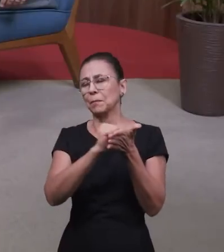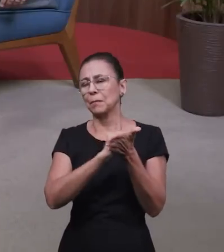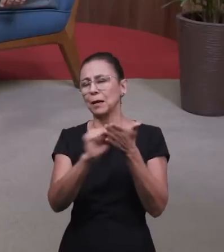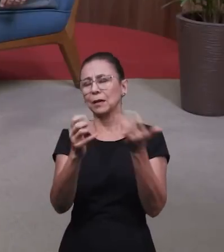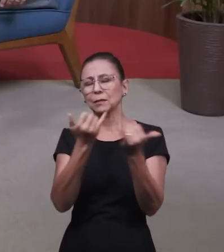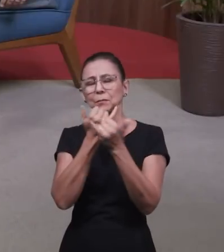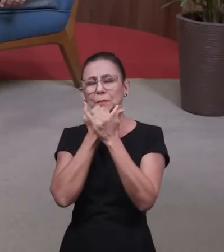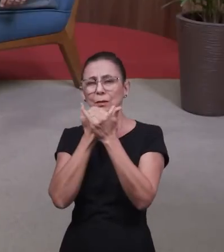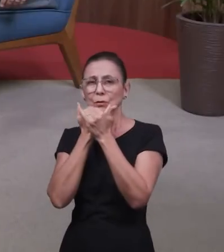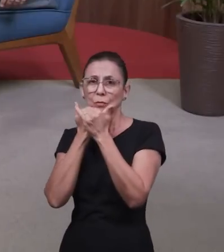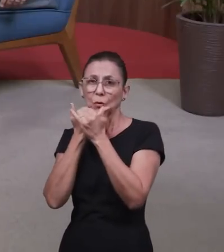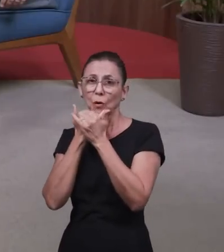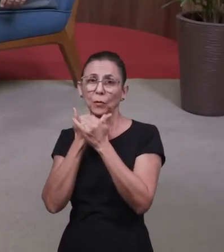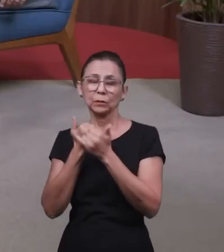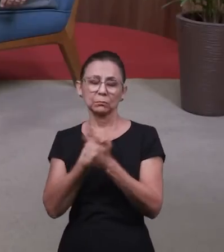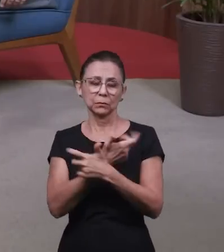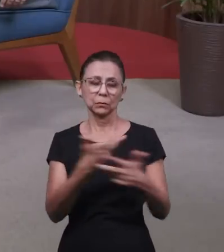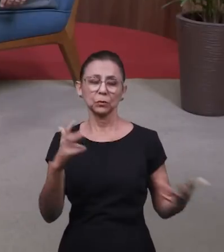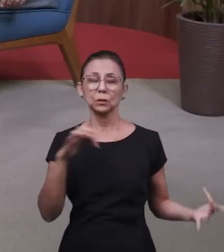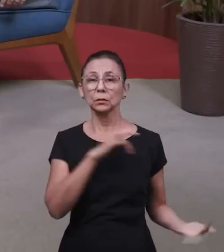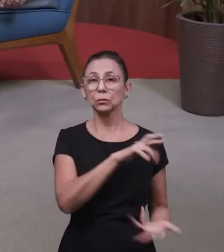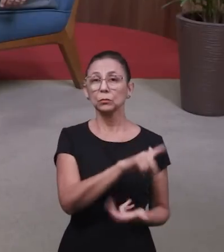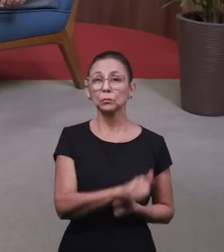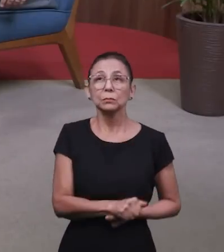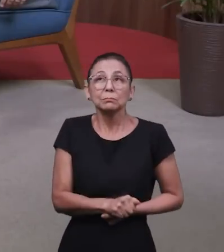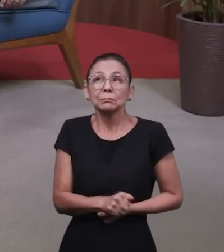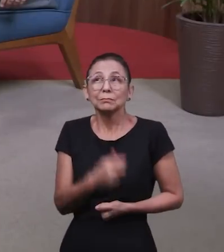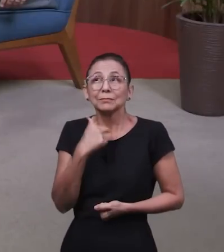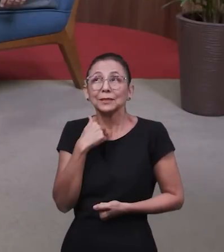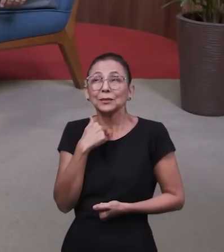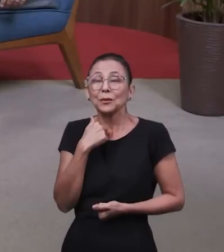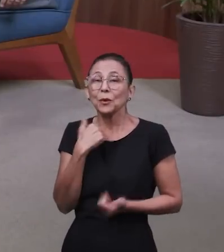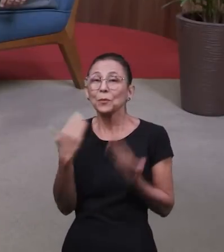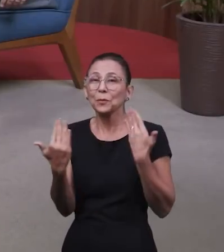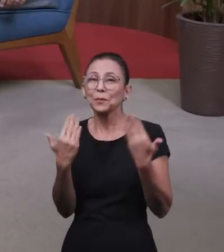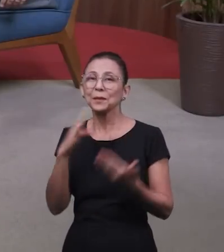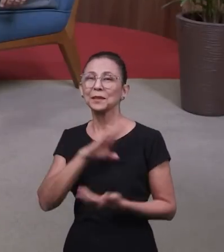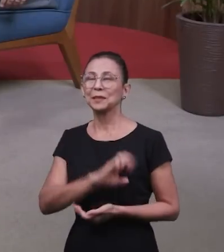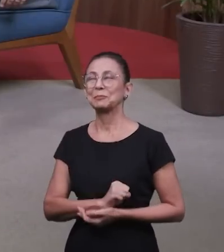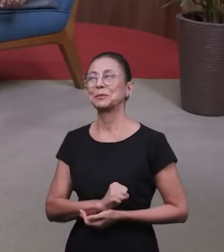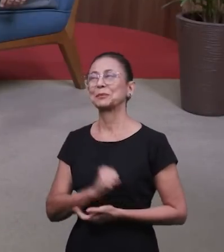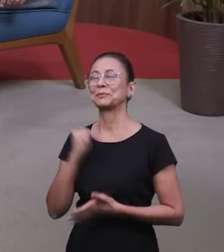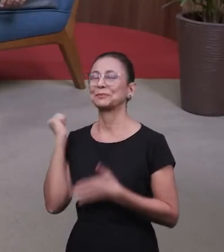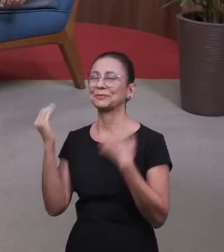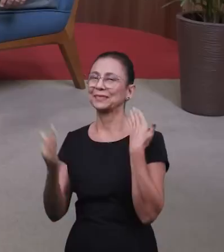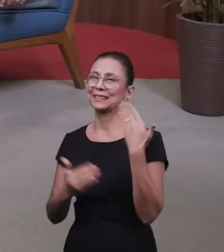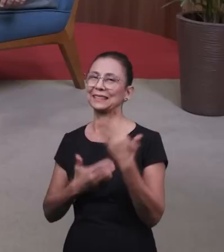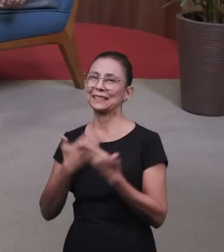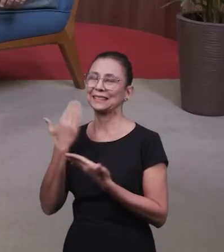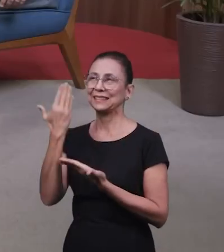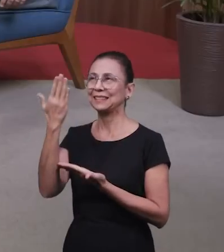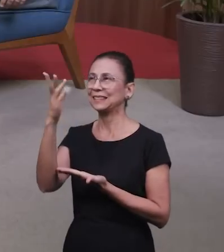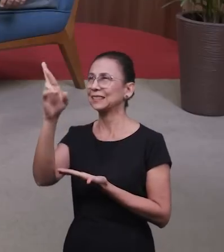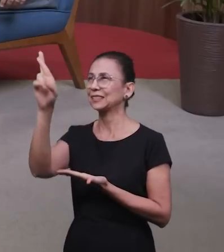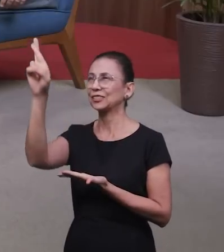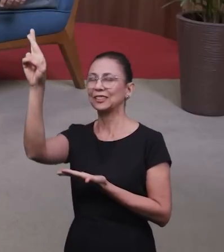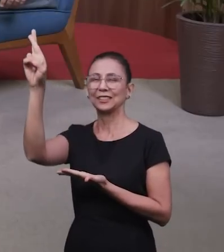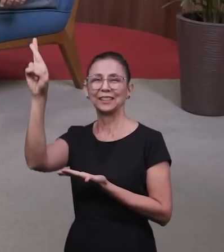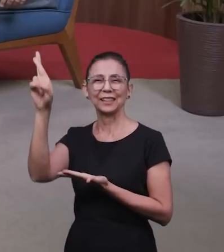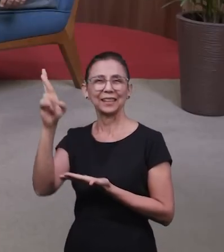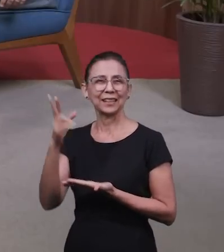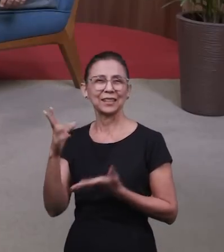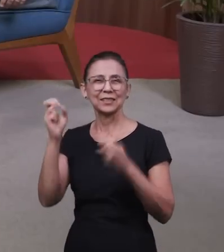coisas do mundo, os prazeres desta vida, não tem comparação com este amor, com esta alegria que